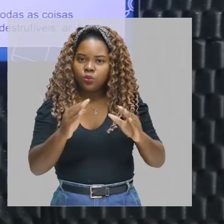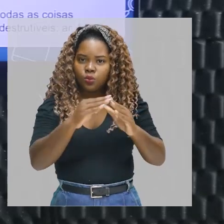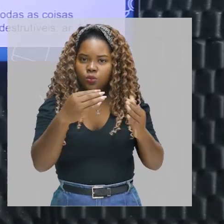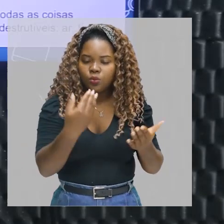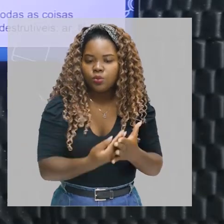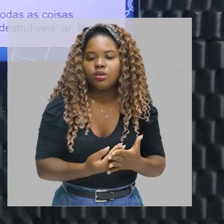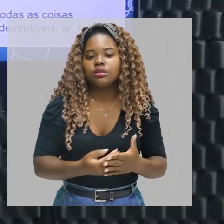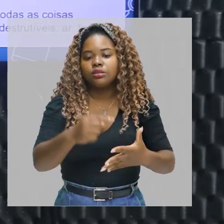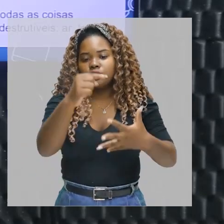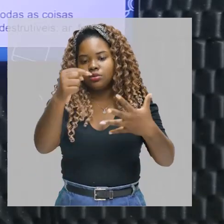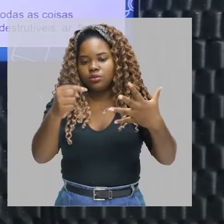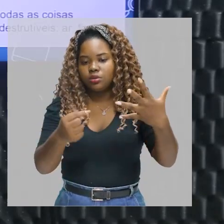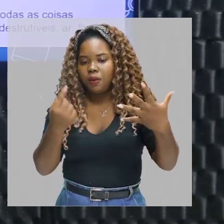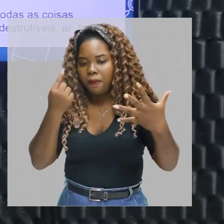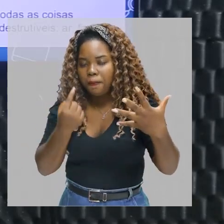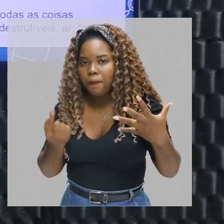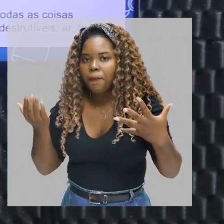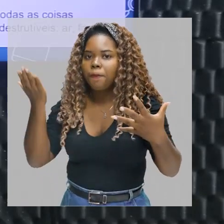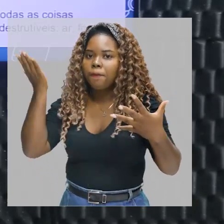escolas